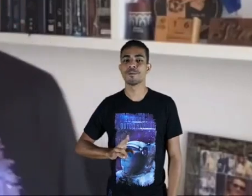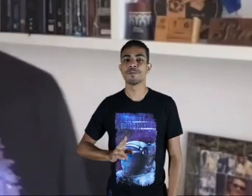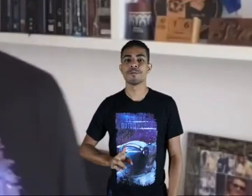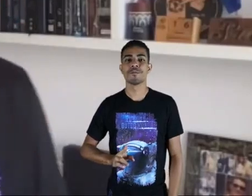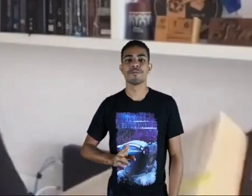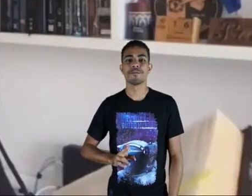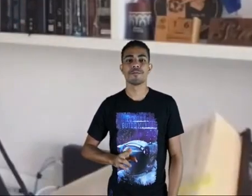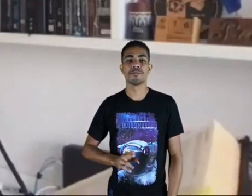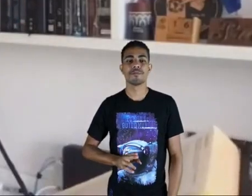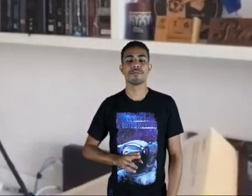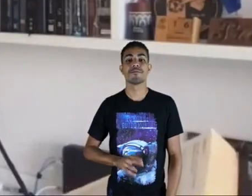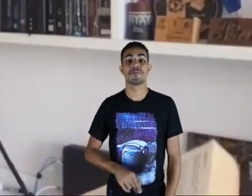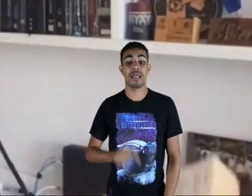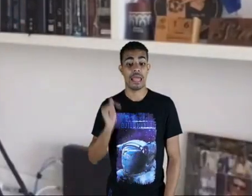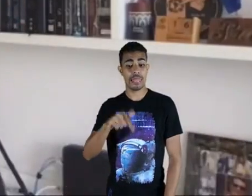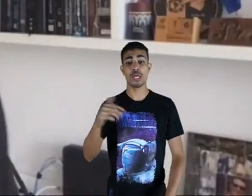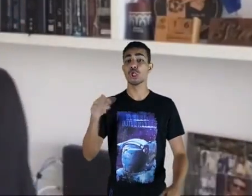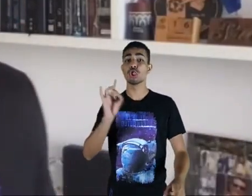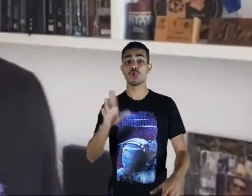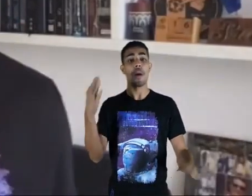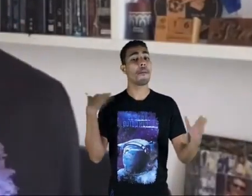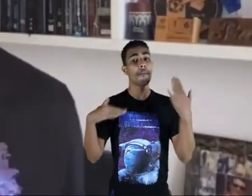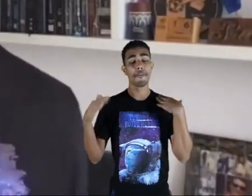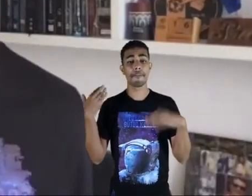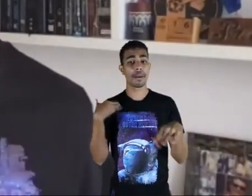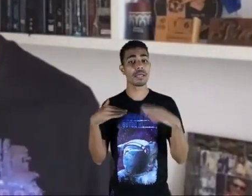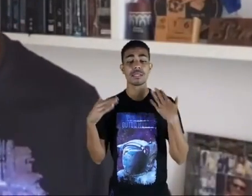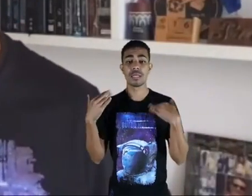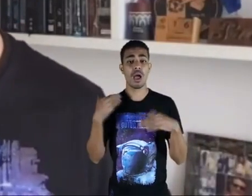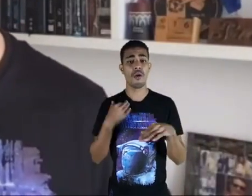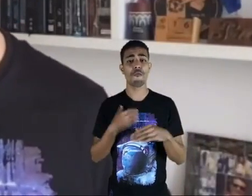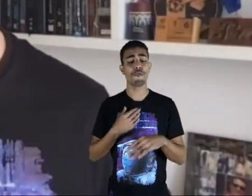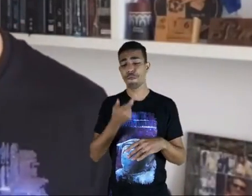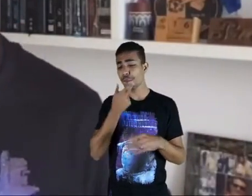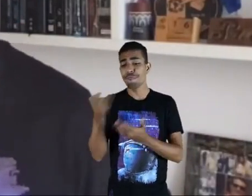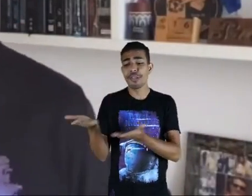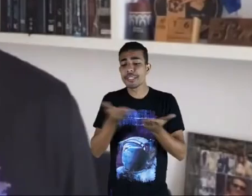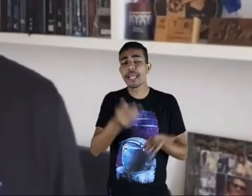só como forasteiros de visita.